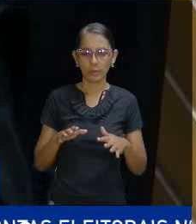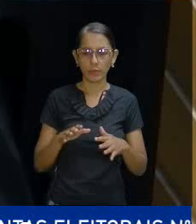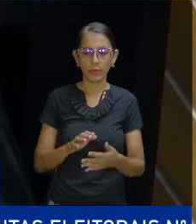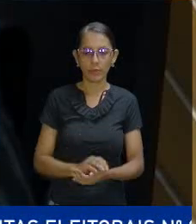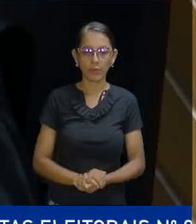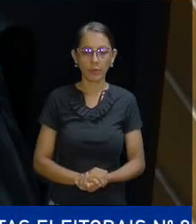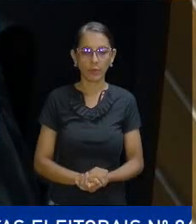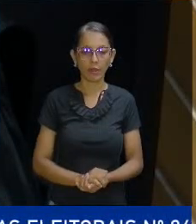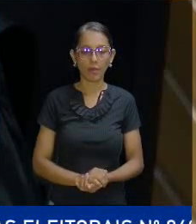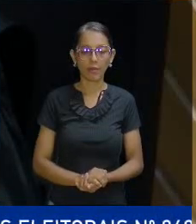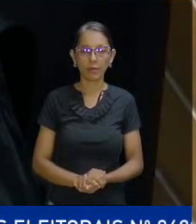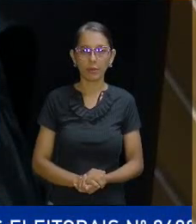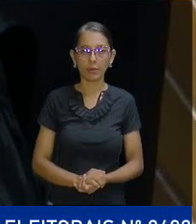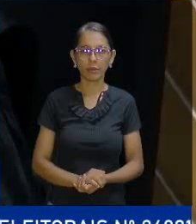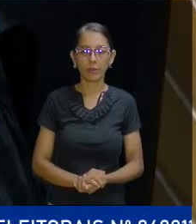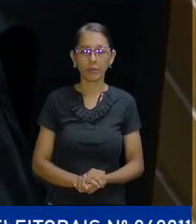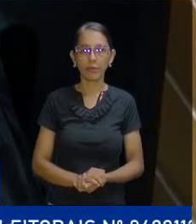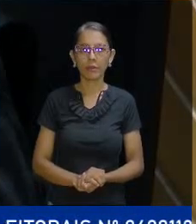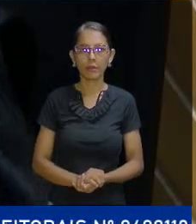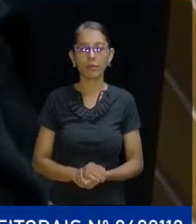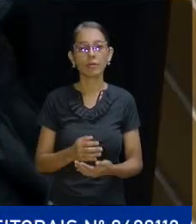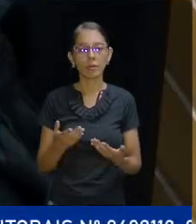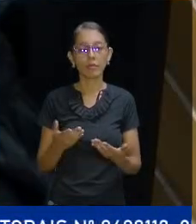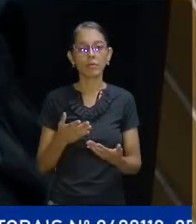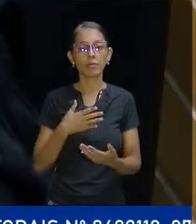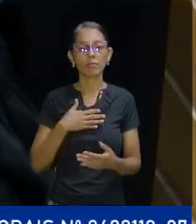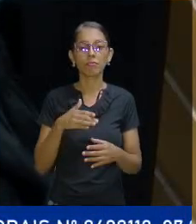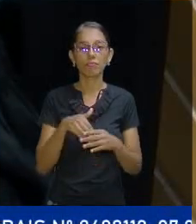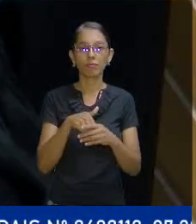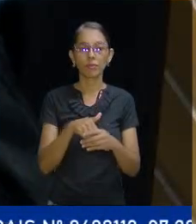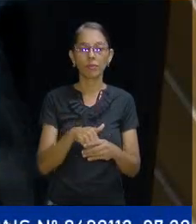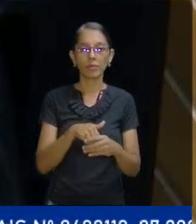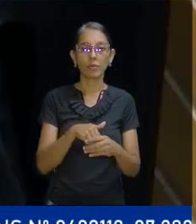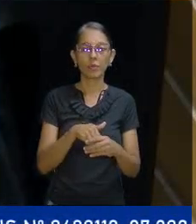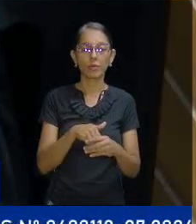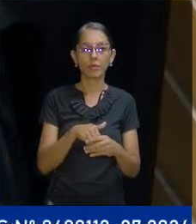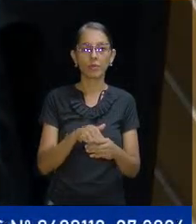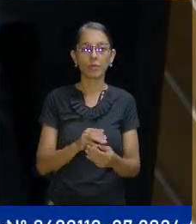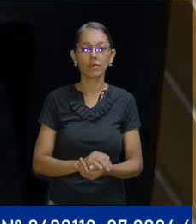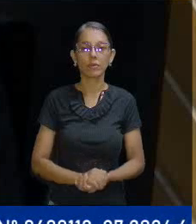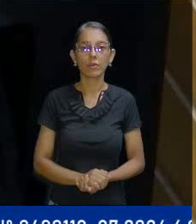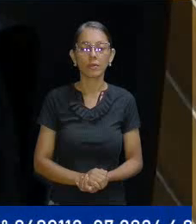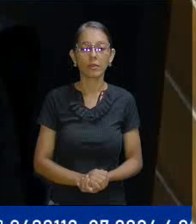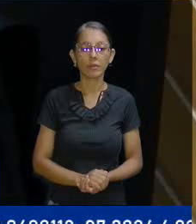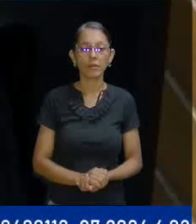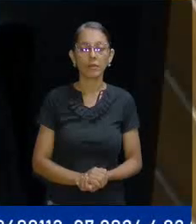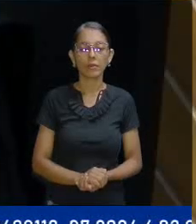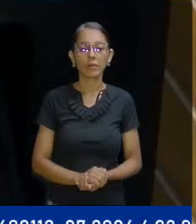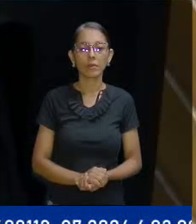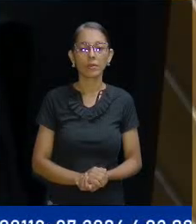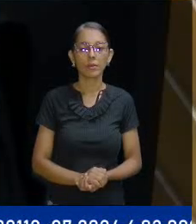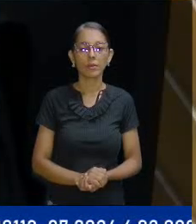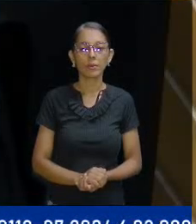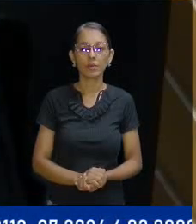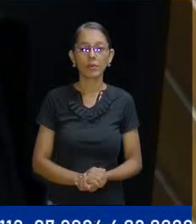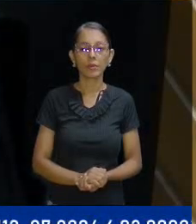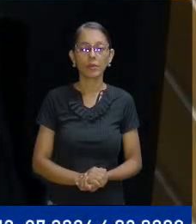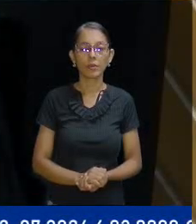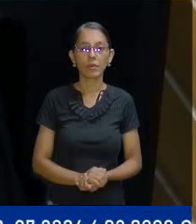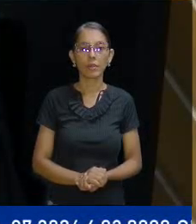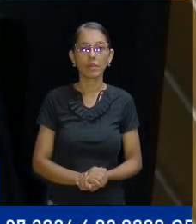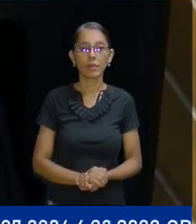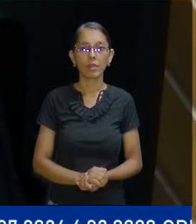no plenário. Aquele meu voto, no caso semelhante citado pelo colega juiz Anselmo,